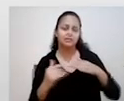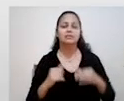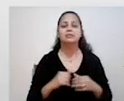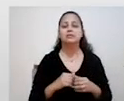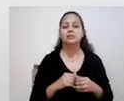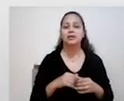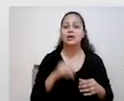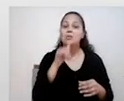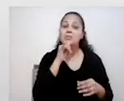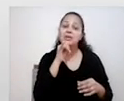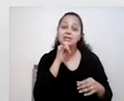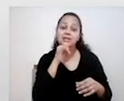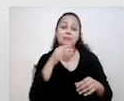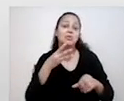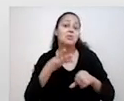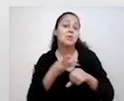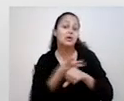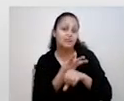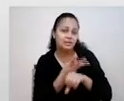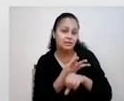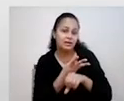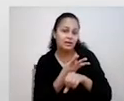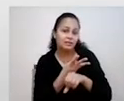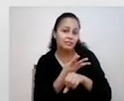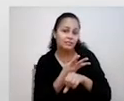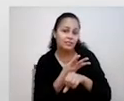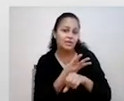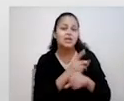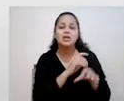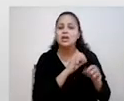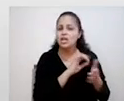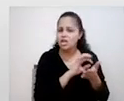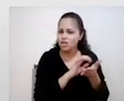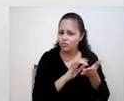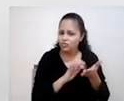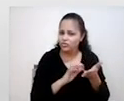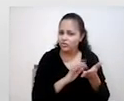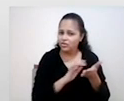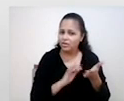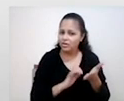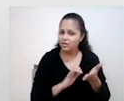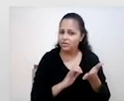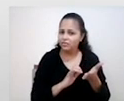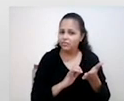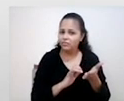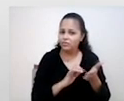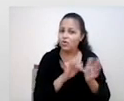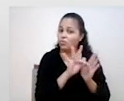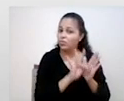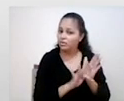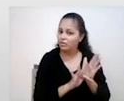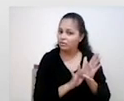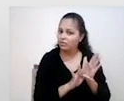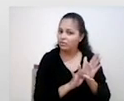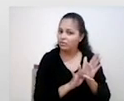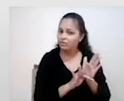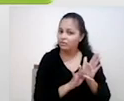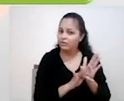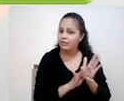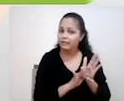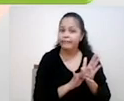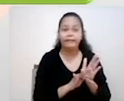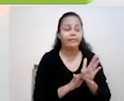escrevo, às vezes, lá no WhatsApp? Do mesmo jeitinho eu produzo um texto normativo? Não,